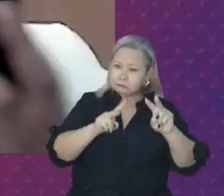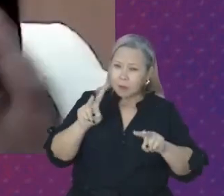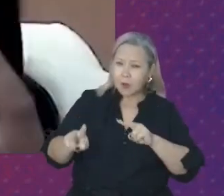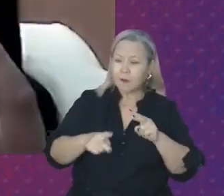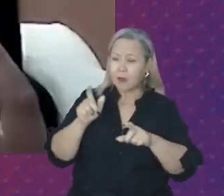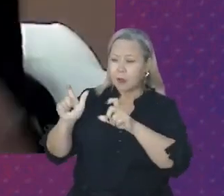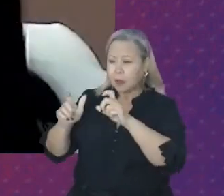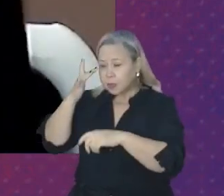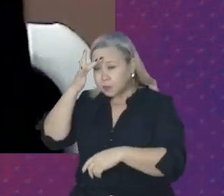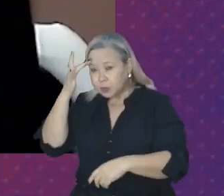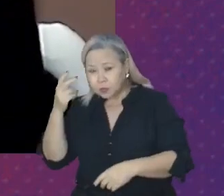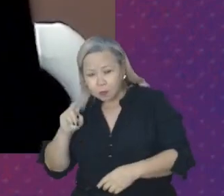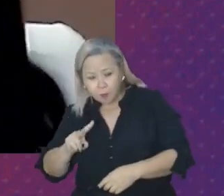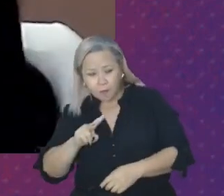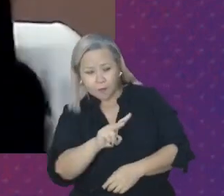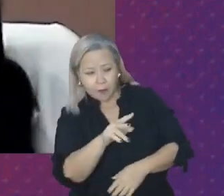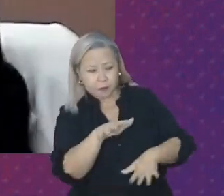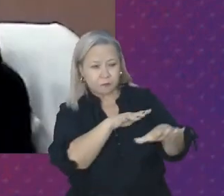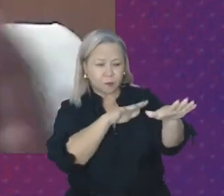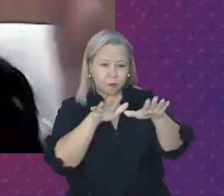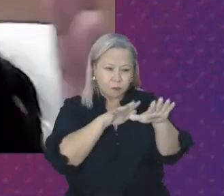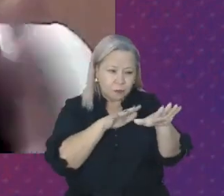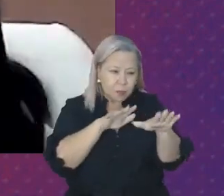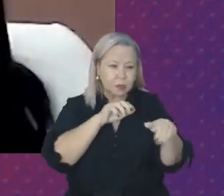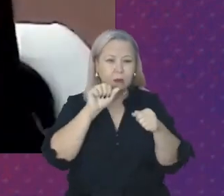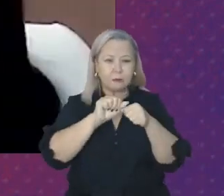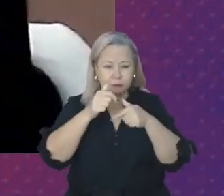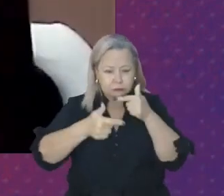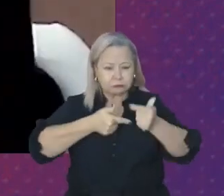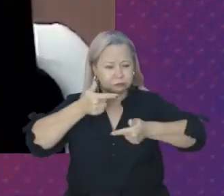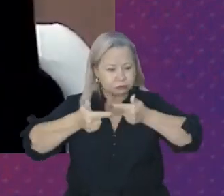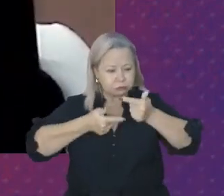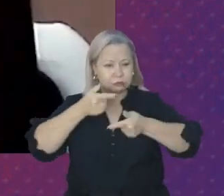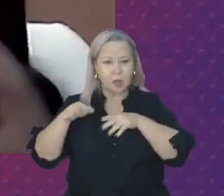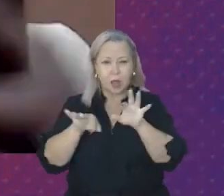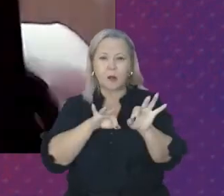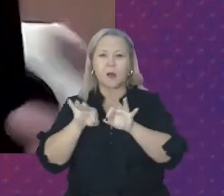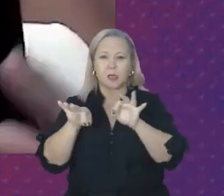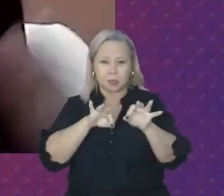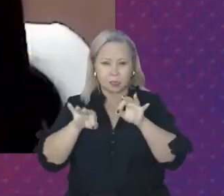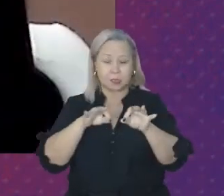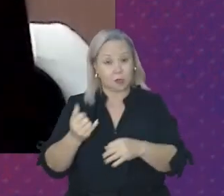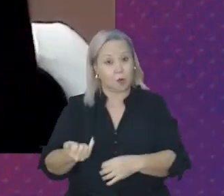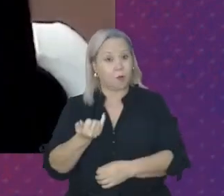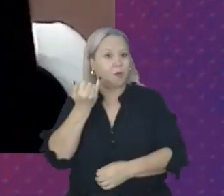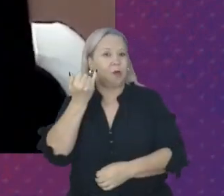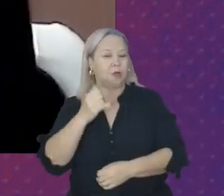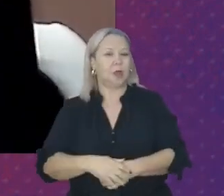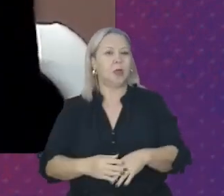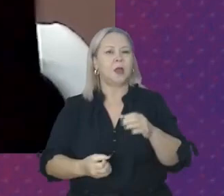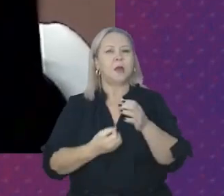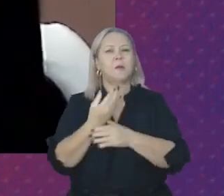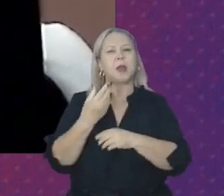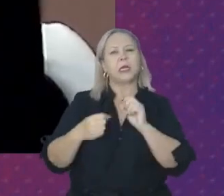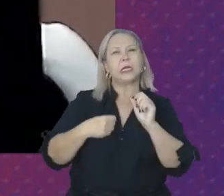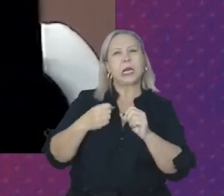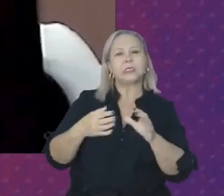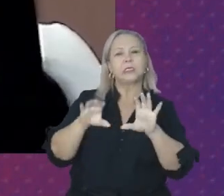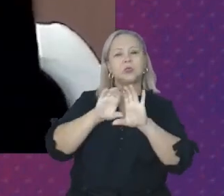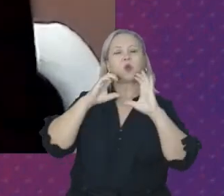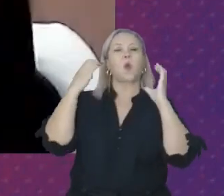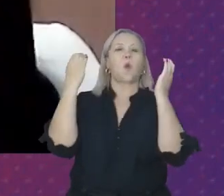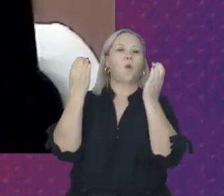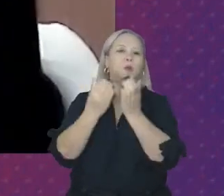está se movimentando. Então, os stories são muito interessantes para criar esse senso de